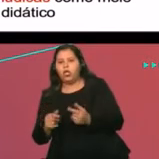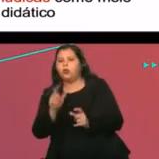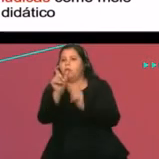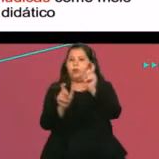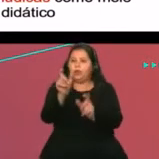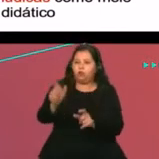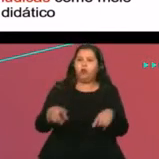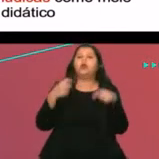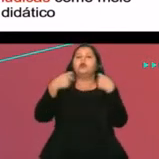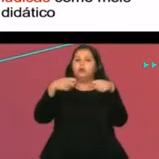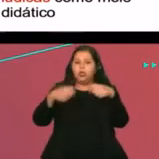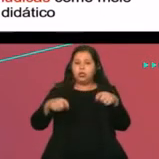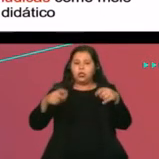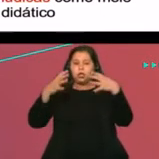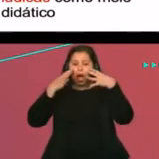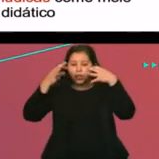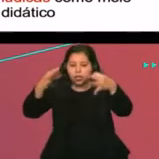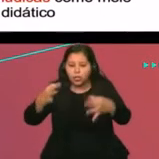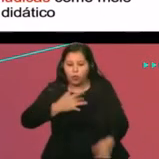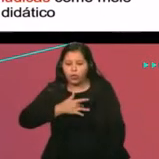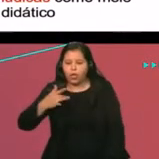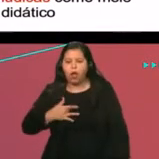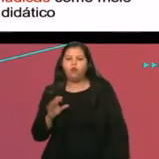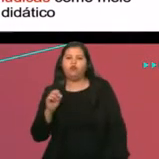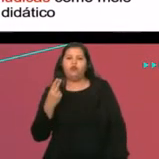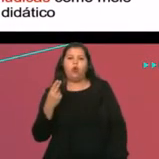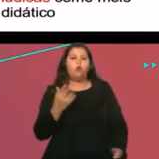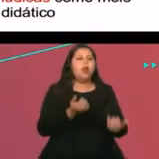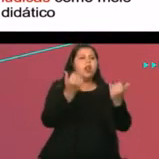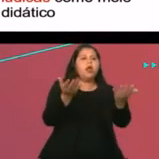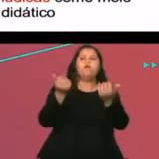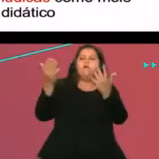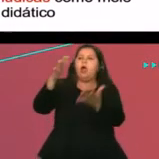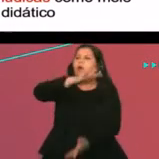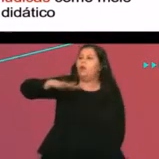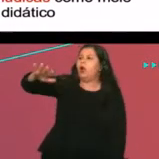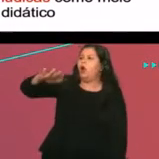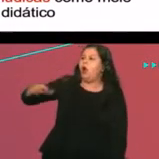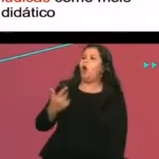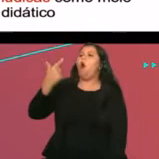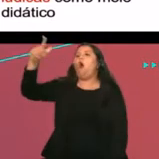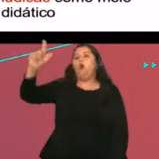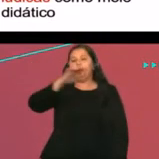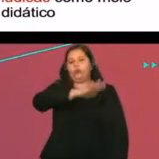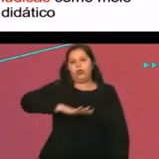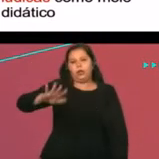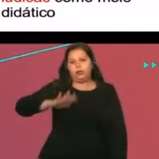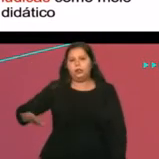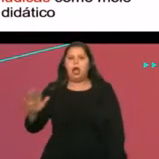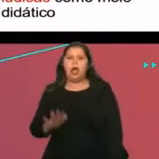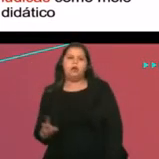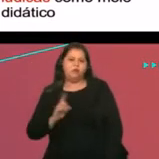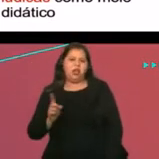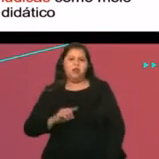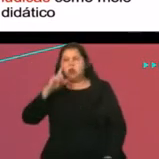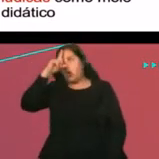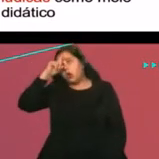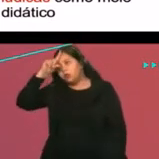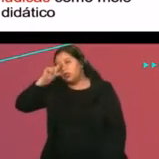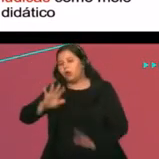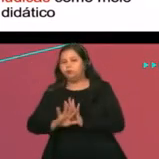precisa realmente ter essa atenção à saúde ou para levar para outras áreas não necessariamente da hospitalização